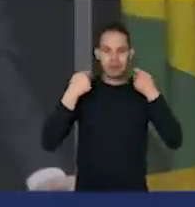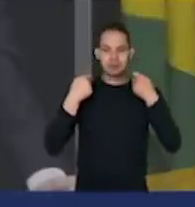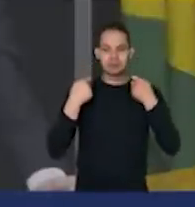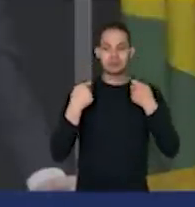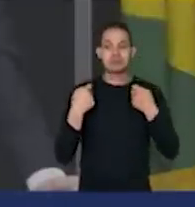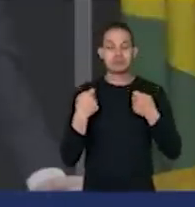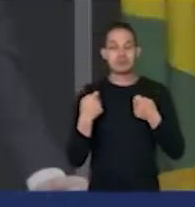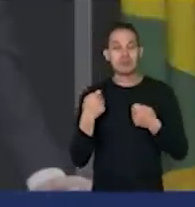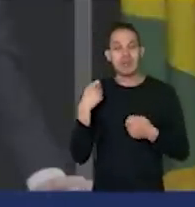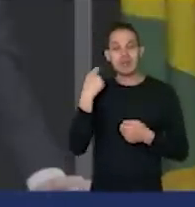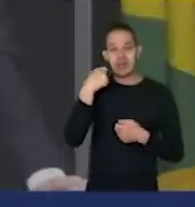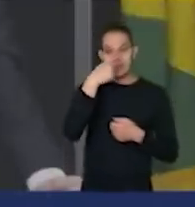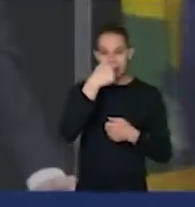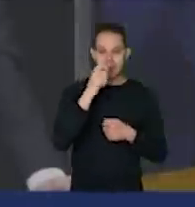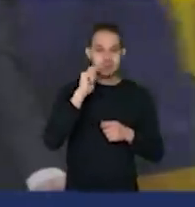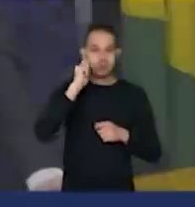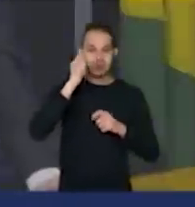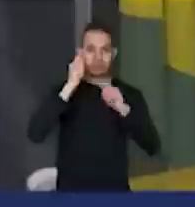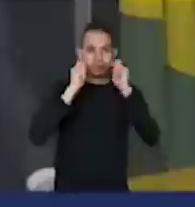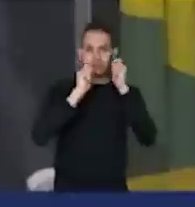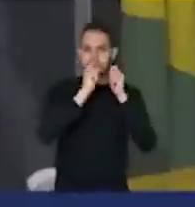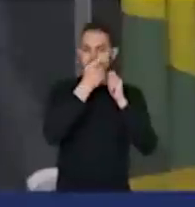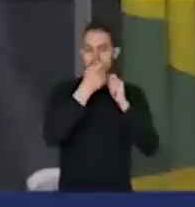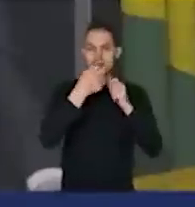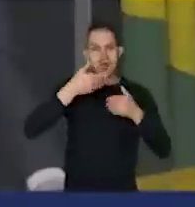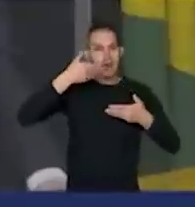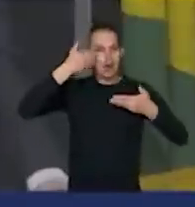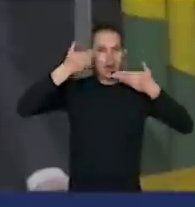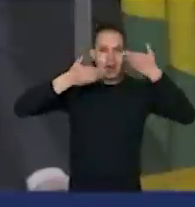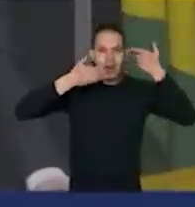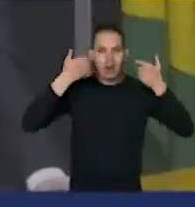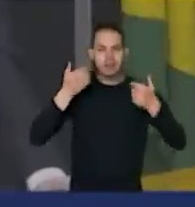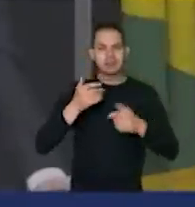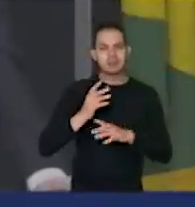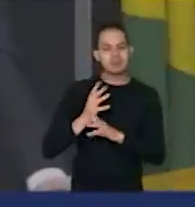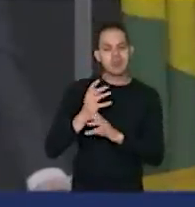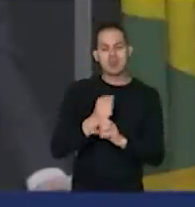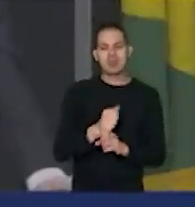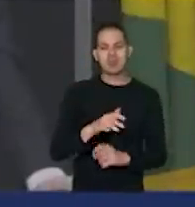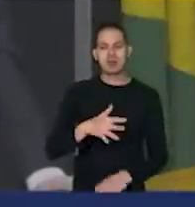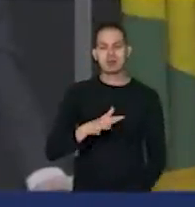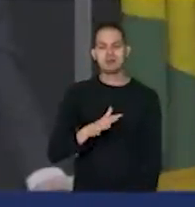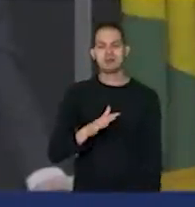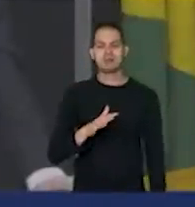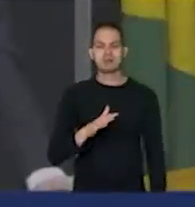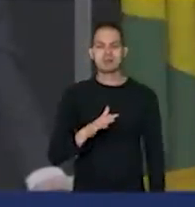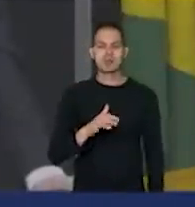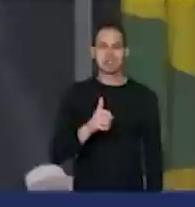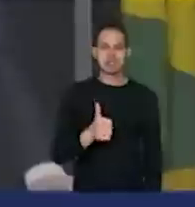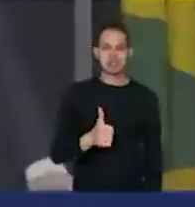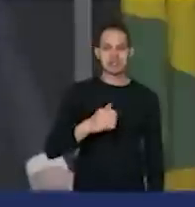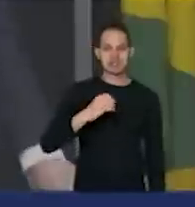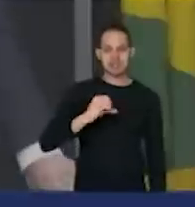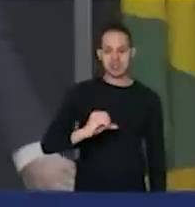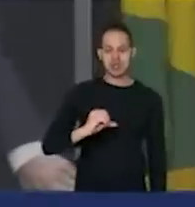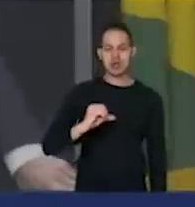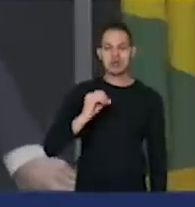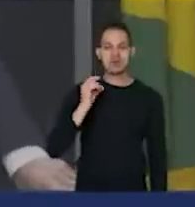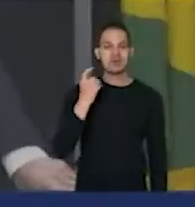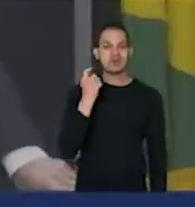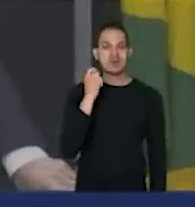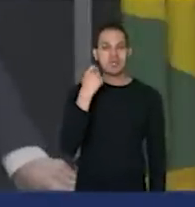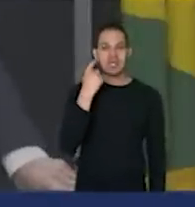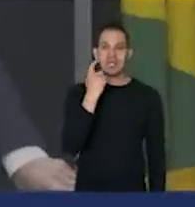arrancado tantos dentes que, em média, foram arrancados 19 dentes por habitante.